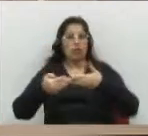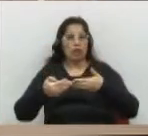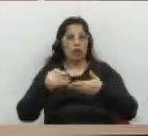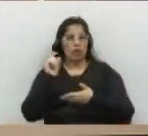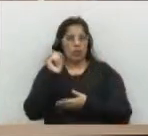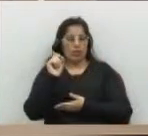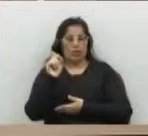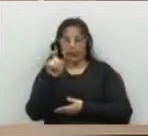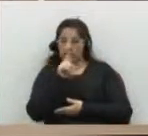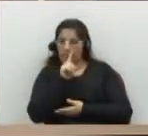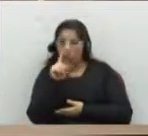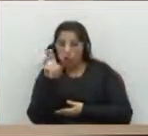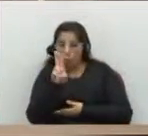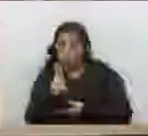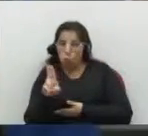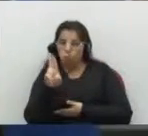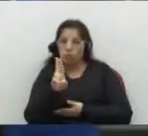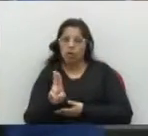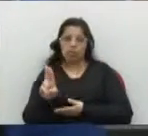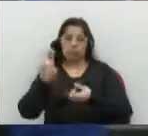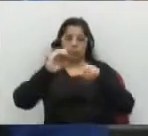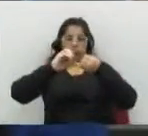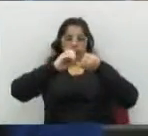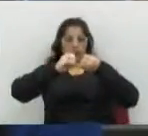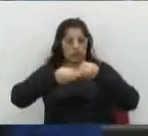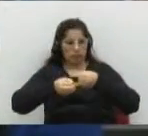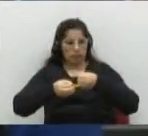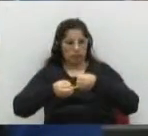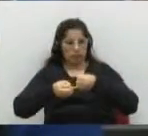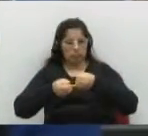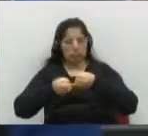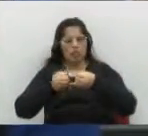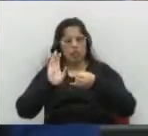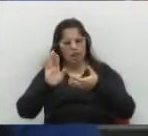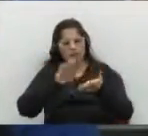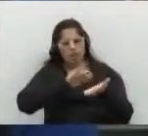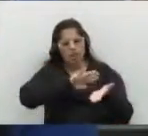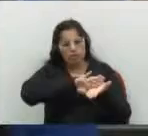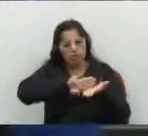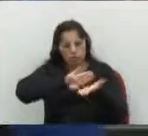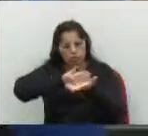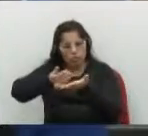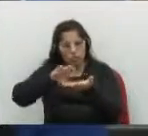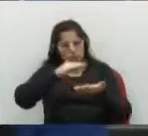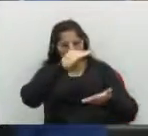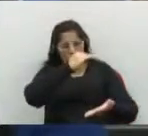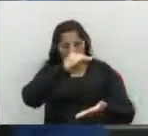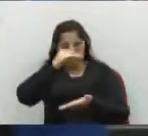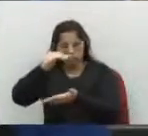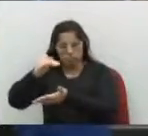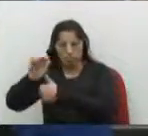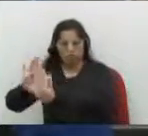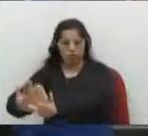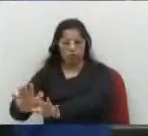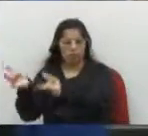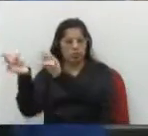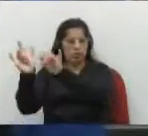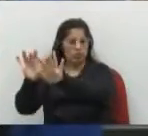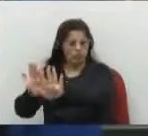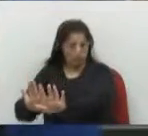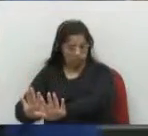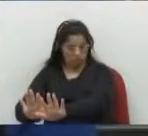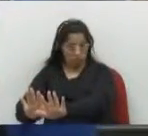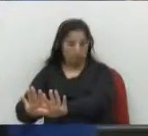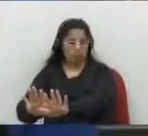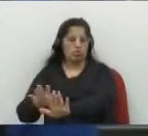não foi servido às crianças, foi separado. O vereador até verificou isso,